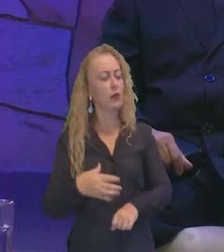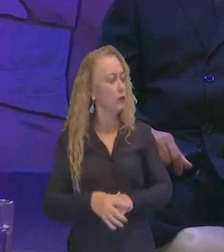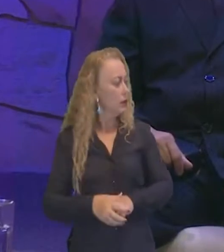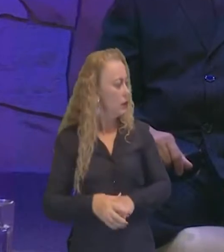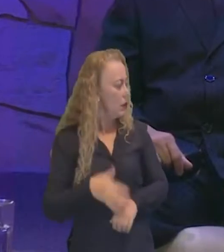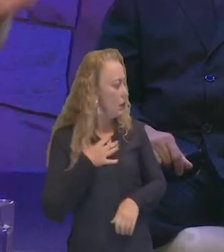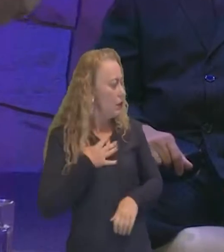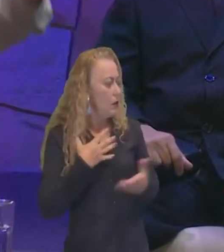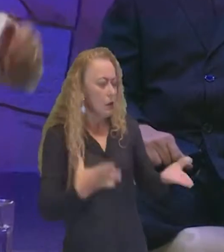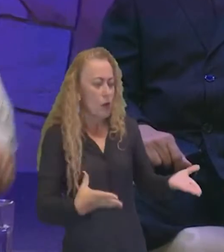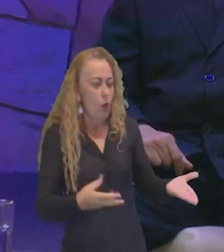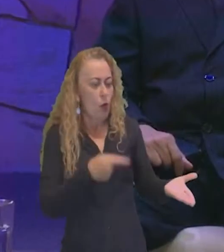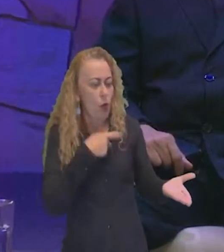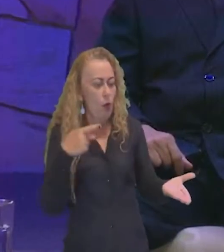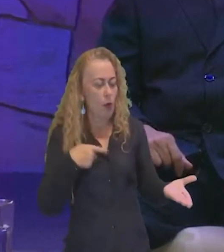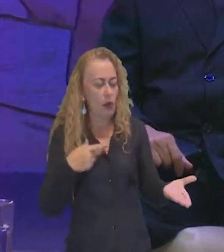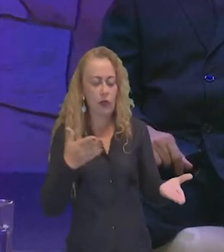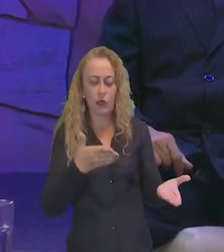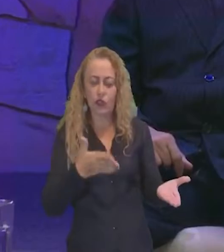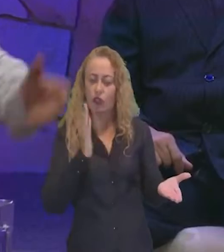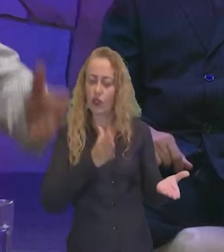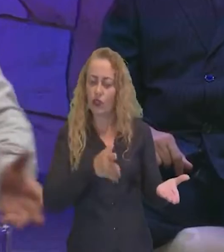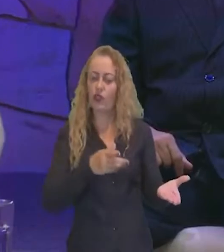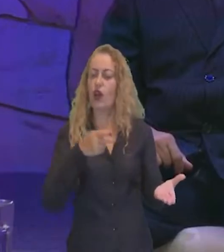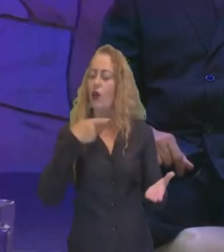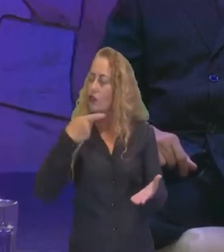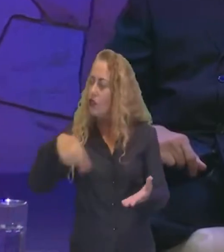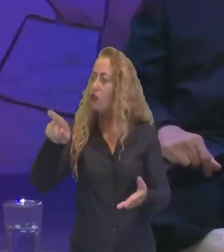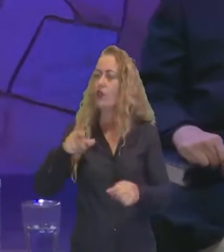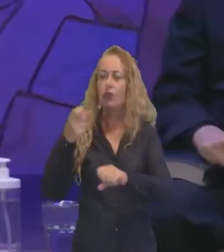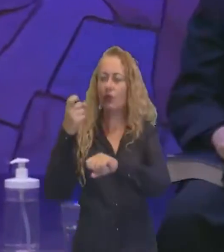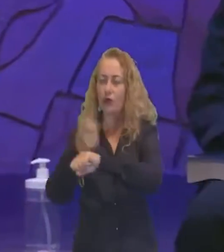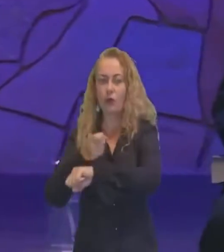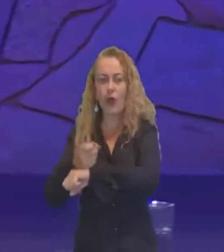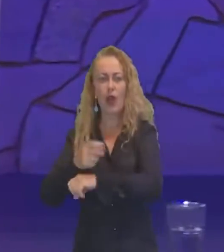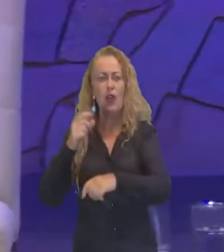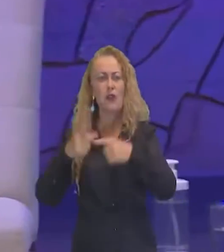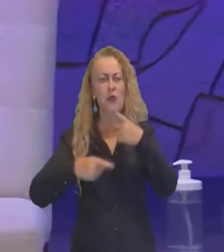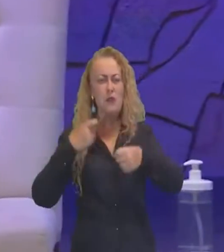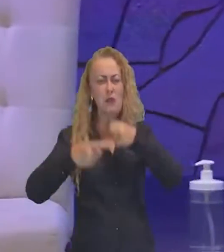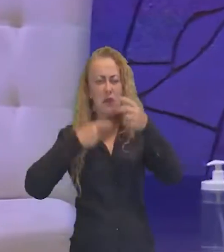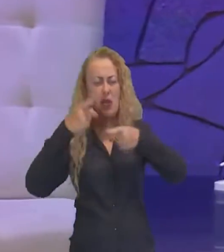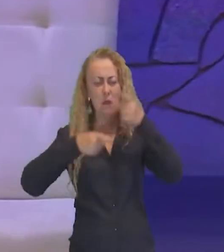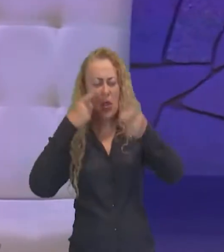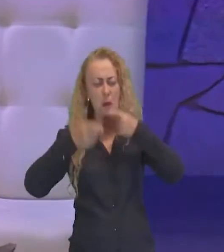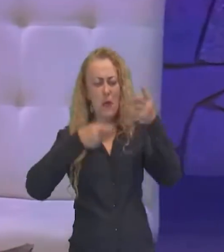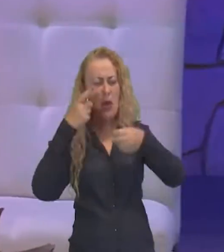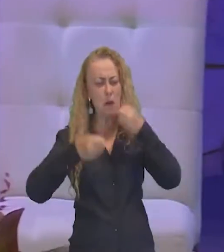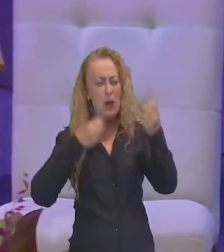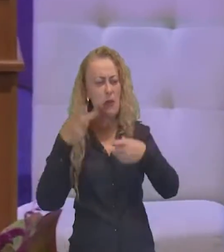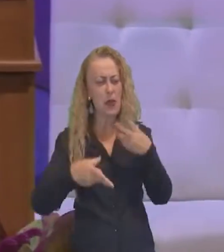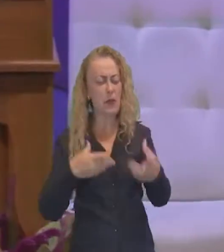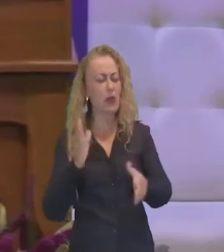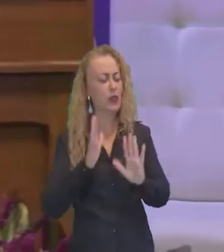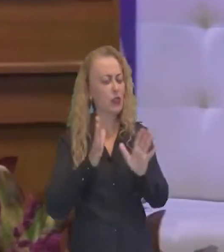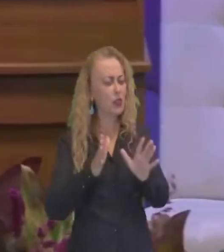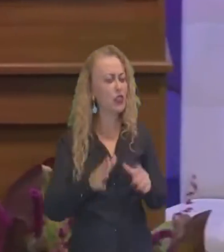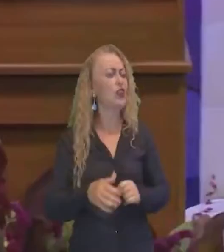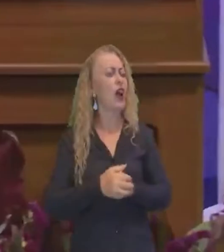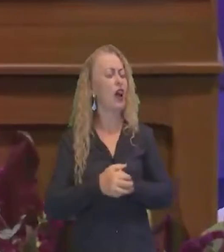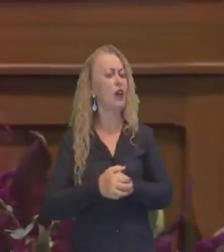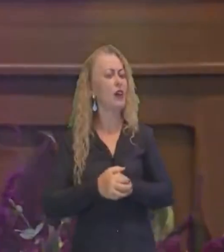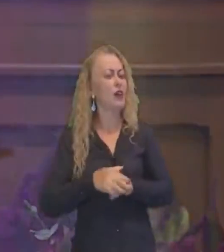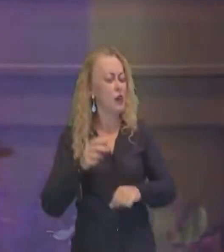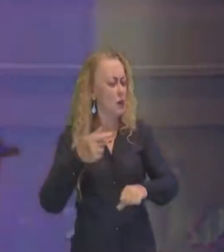se mete em tudo na vida do pastor, se mete em tudo. Eu já estava com tudo resolvido, pelo plano de saúde, iam ser 3